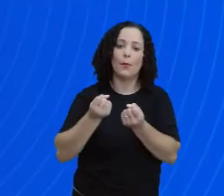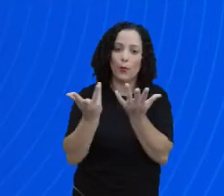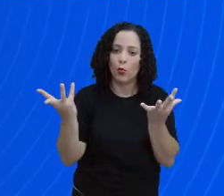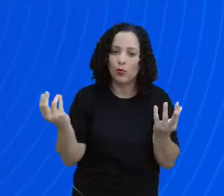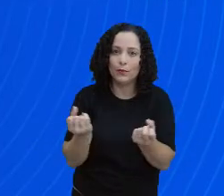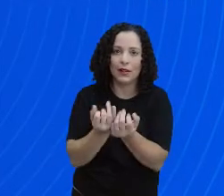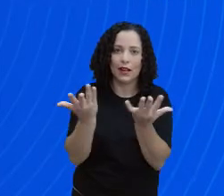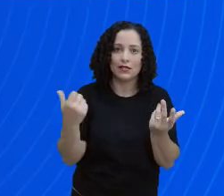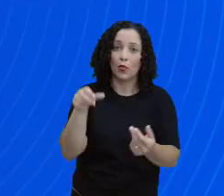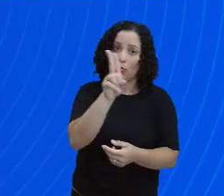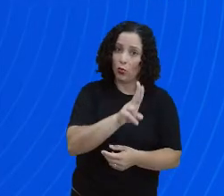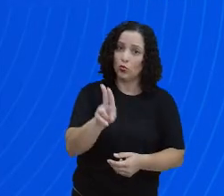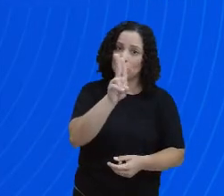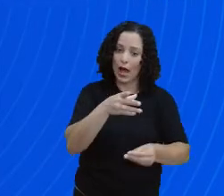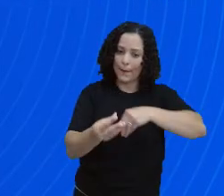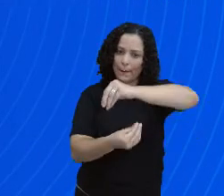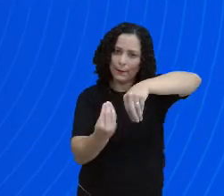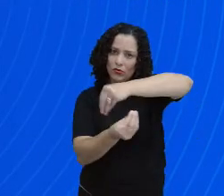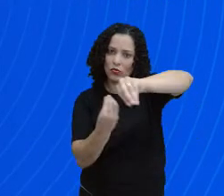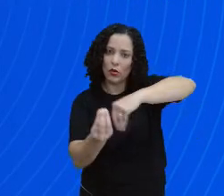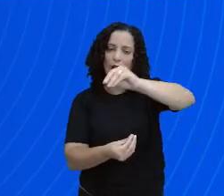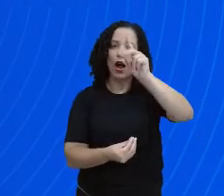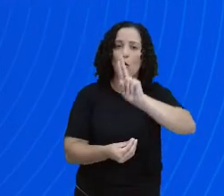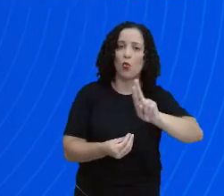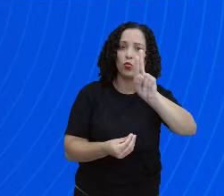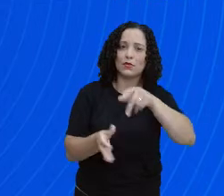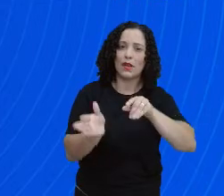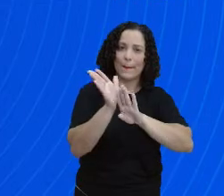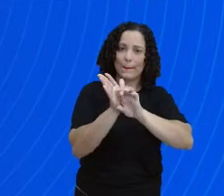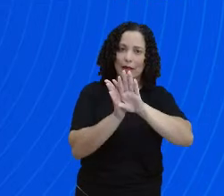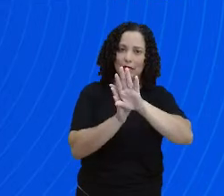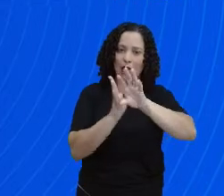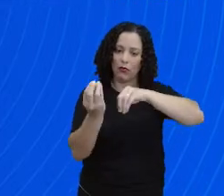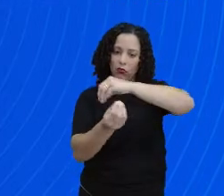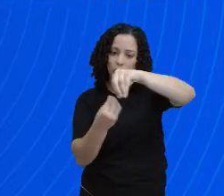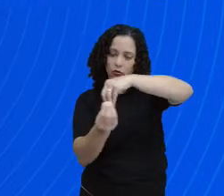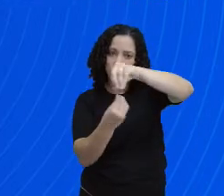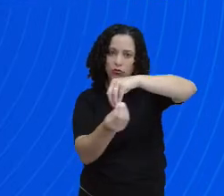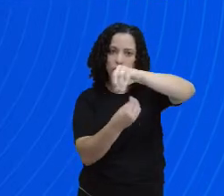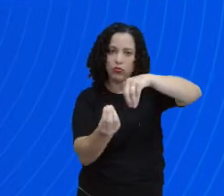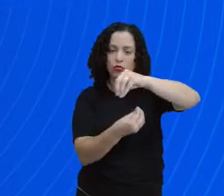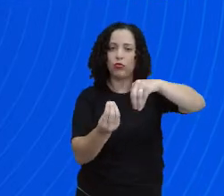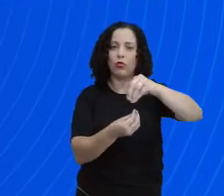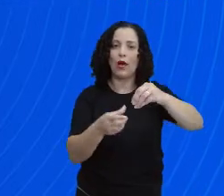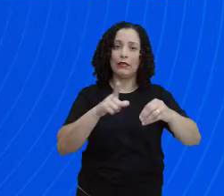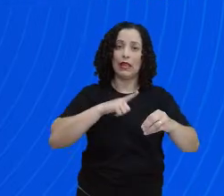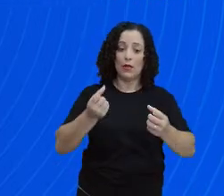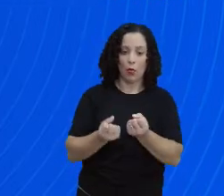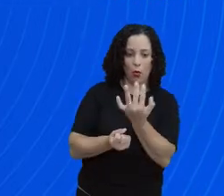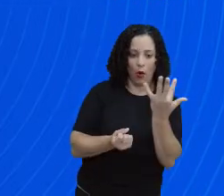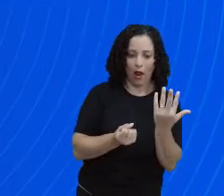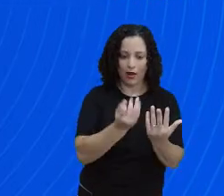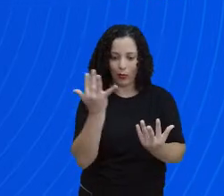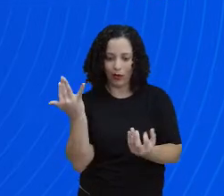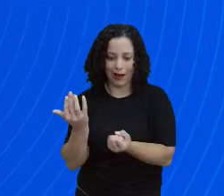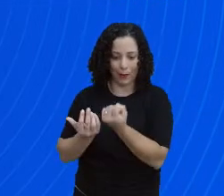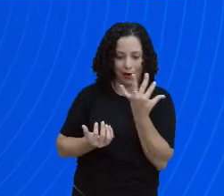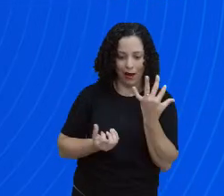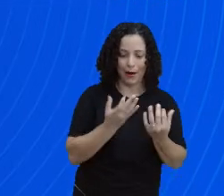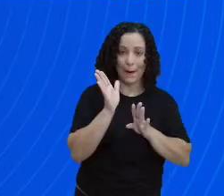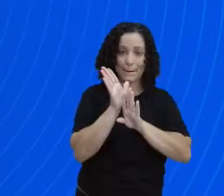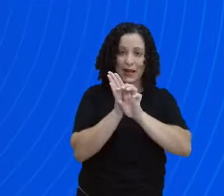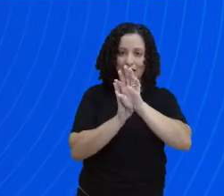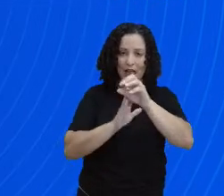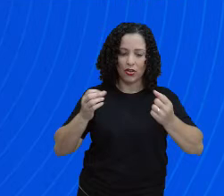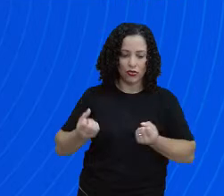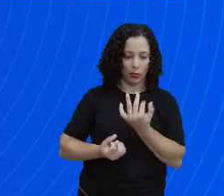aí bactéria para essa transferência de gene, tá? Então, havendo a multiplicação dessas bactérias,